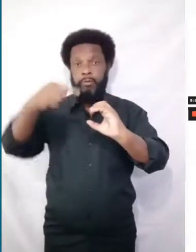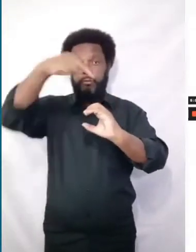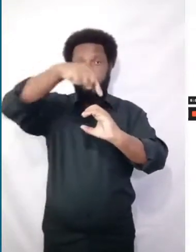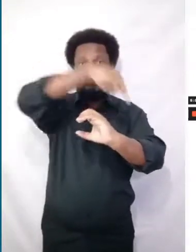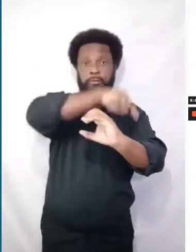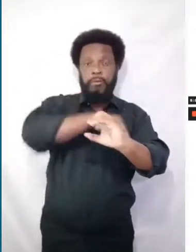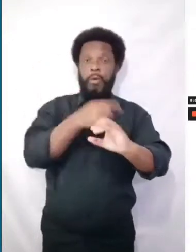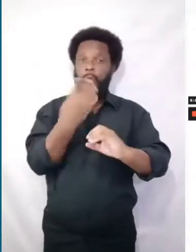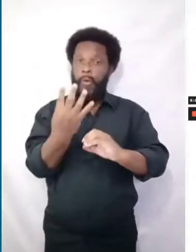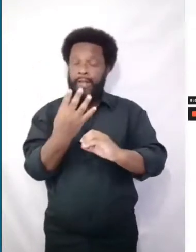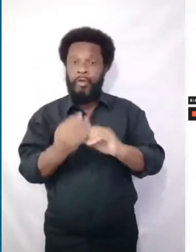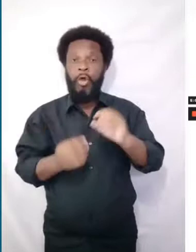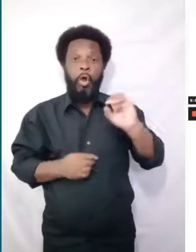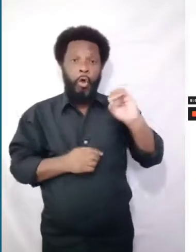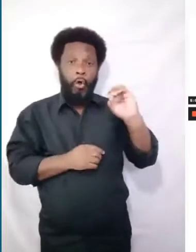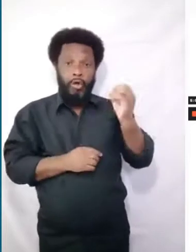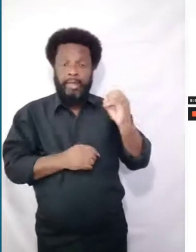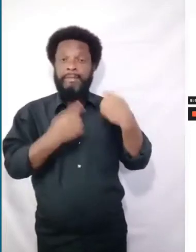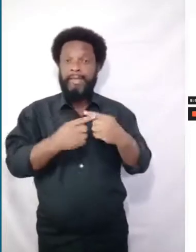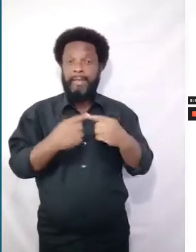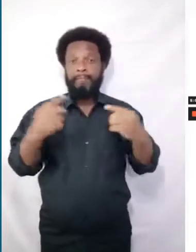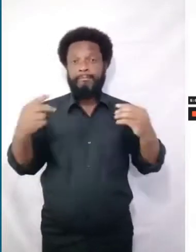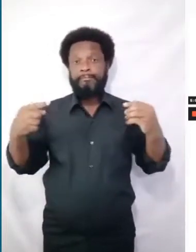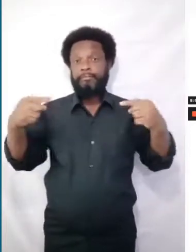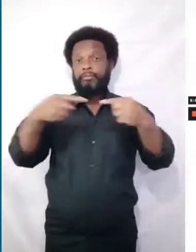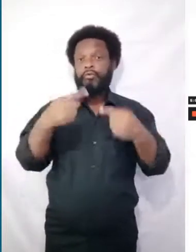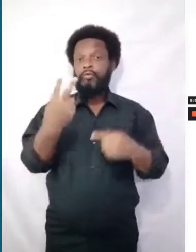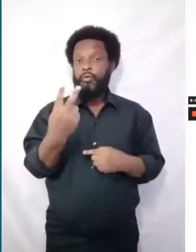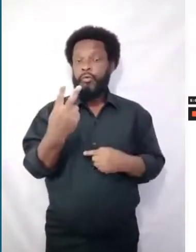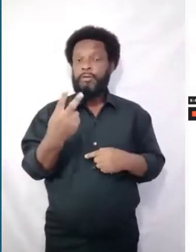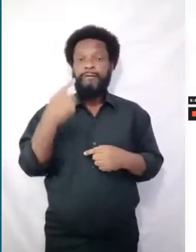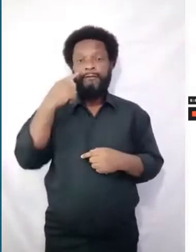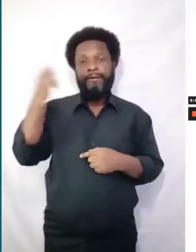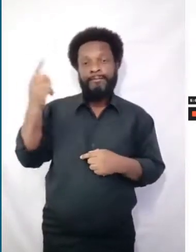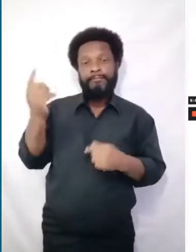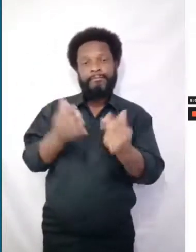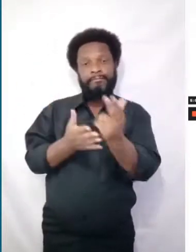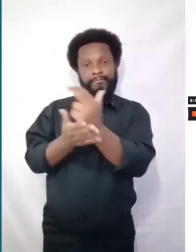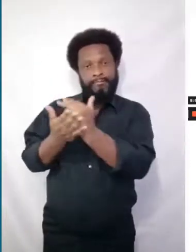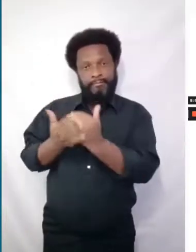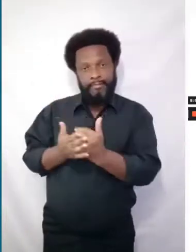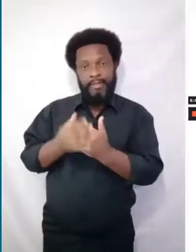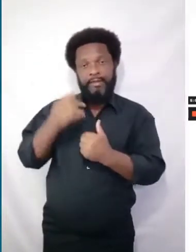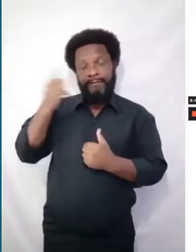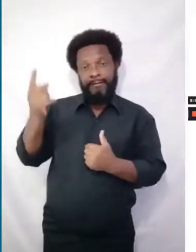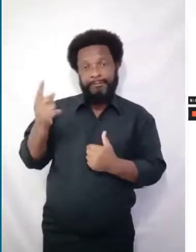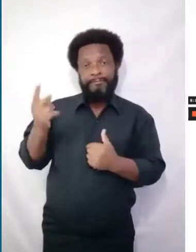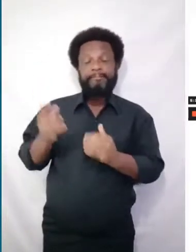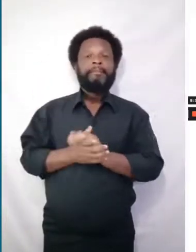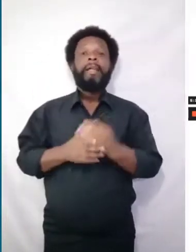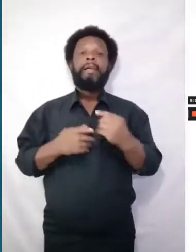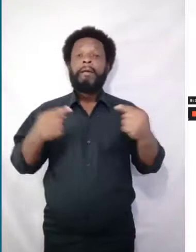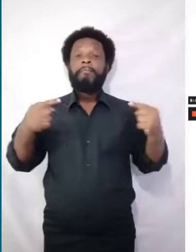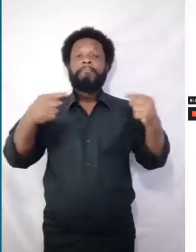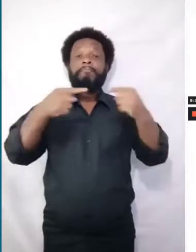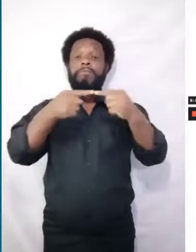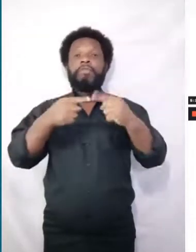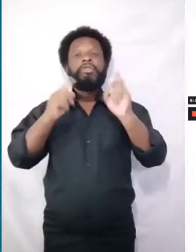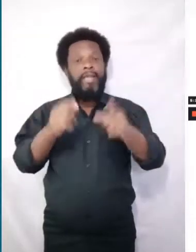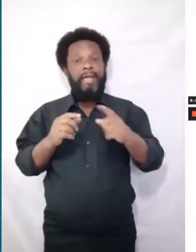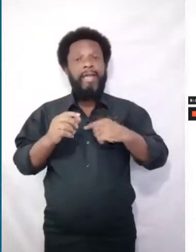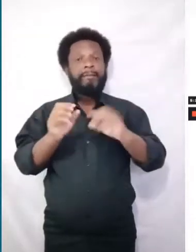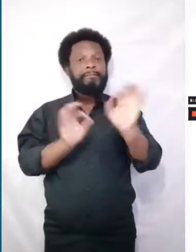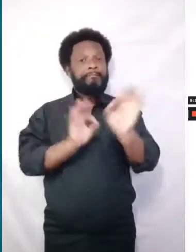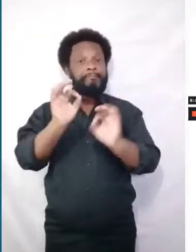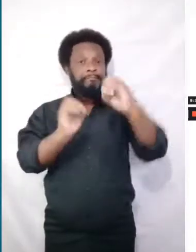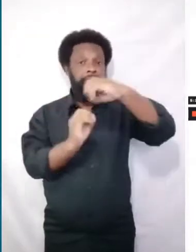Então, o carbono ele precisa fazer 4 ligações e cada oxigênio vai precisar fazer 2. Então, fórmula eletrônica, formando aí as duas ligações duplas,